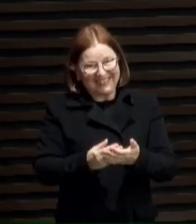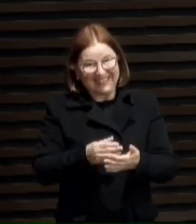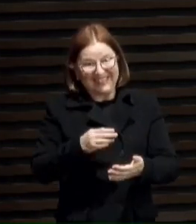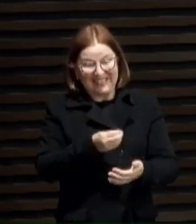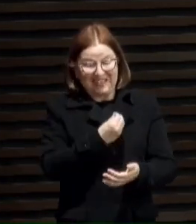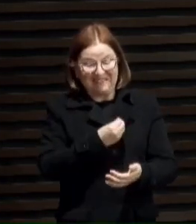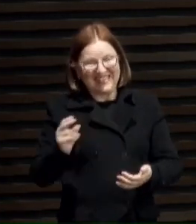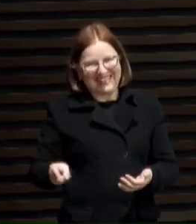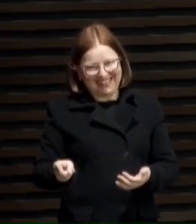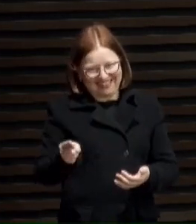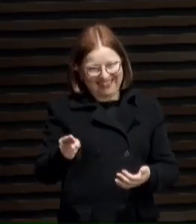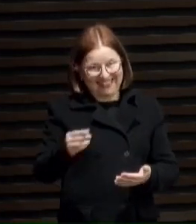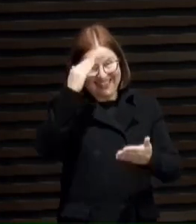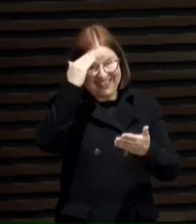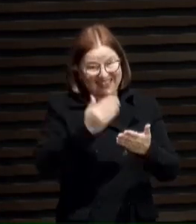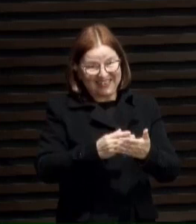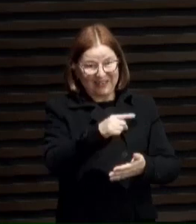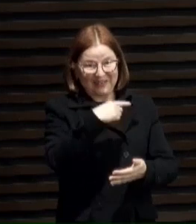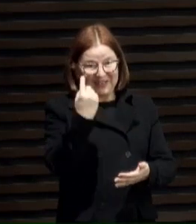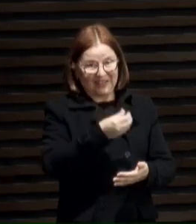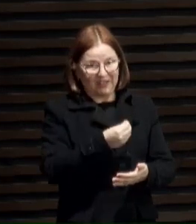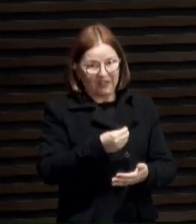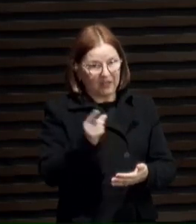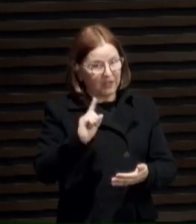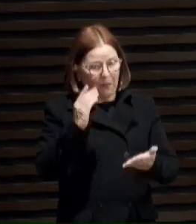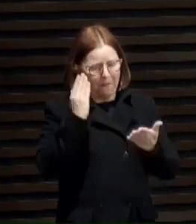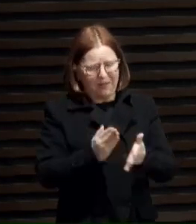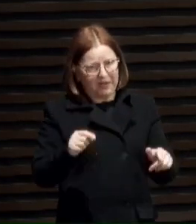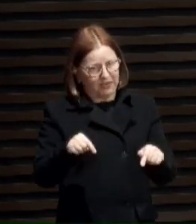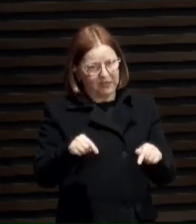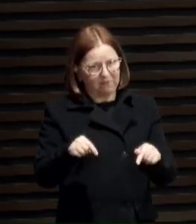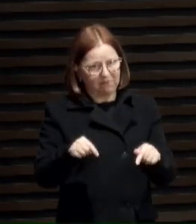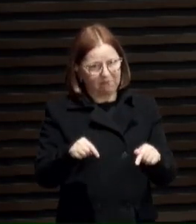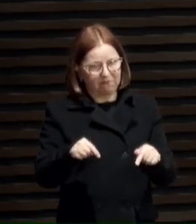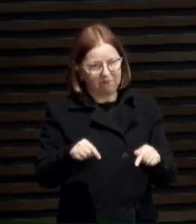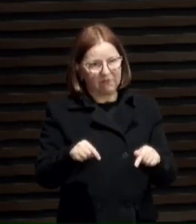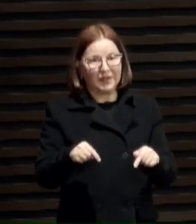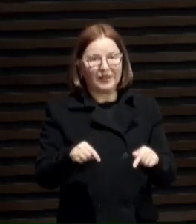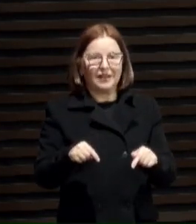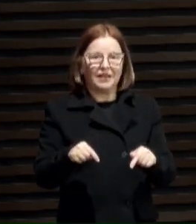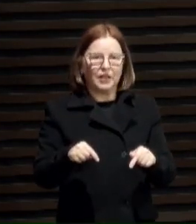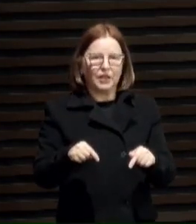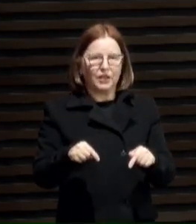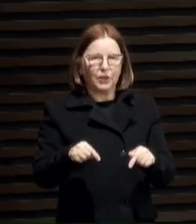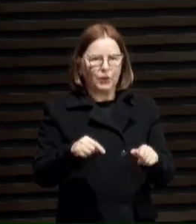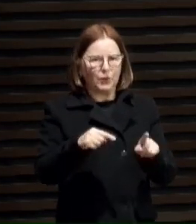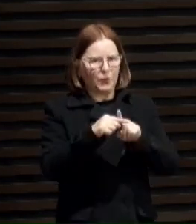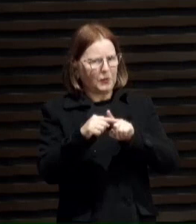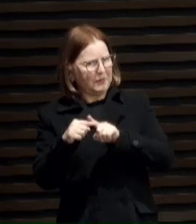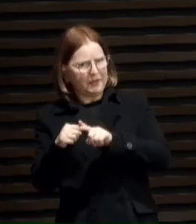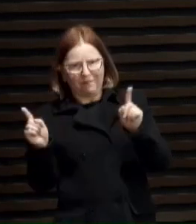eternidade, crendo que a nossa vida não termina aqui, no fechar dos olhos para o cemitério, mas a nossa